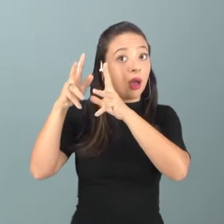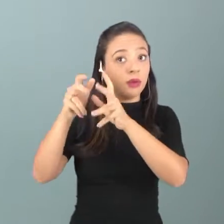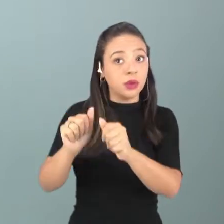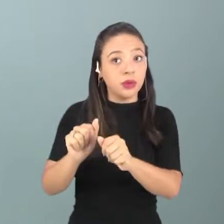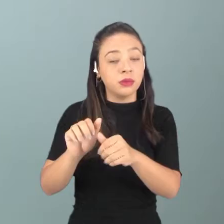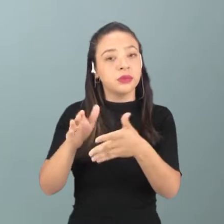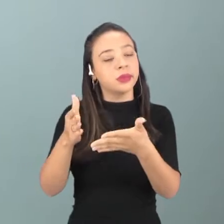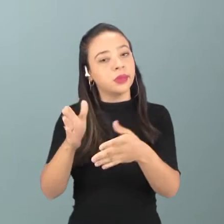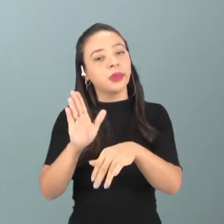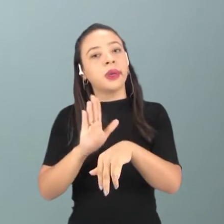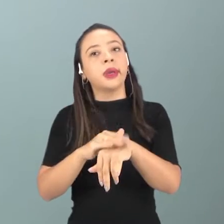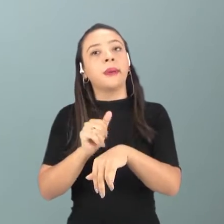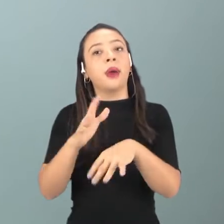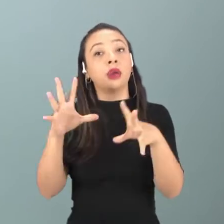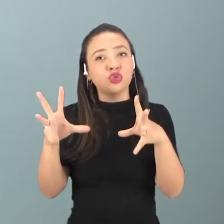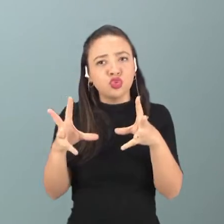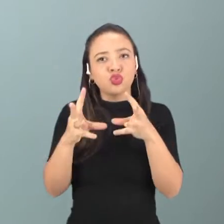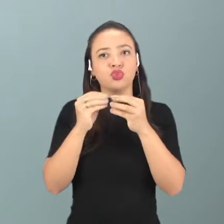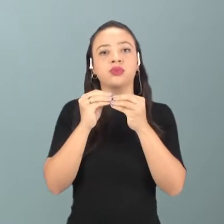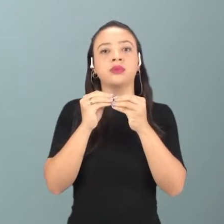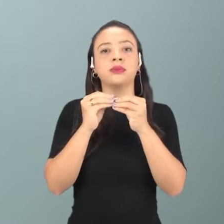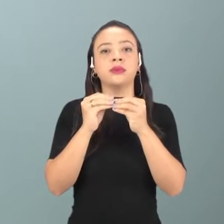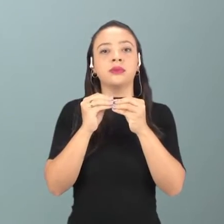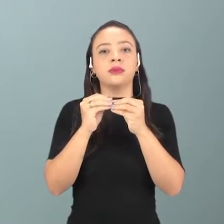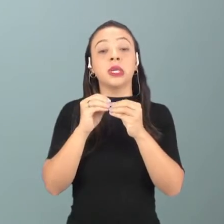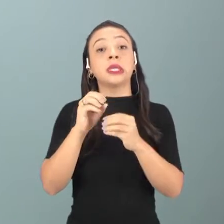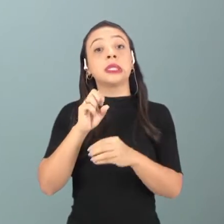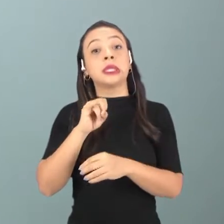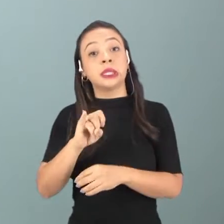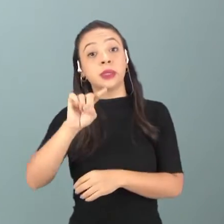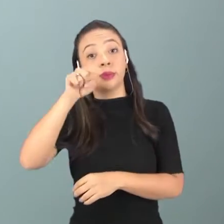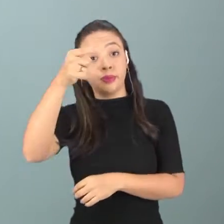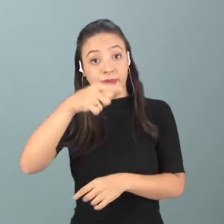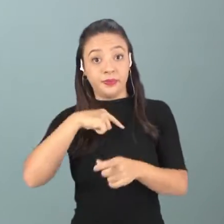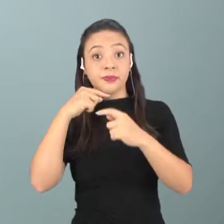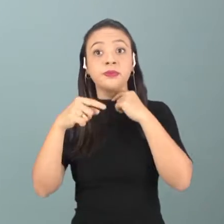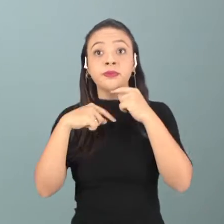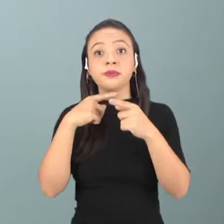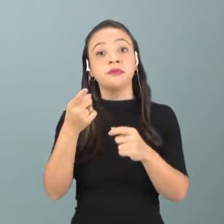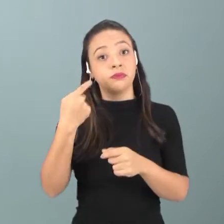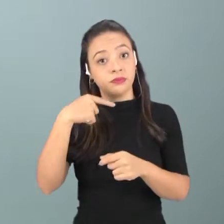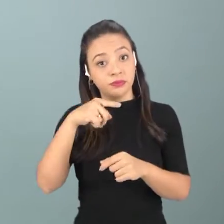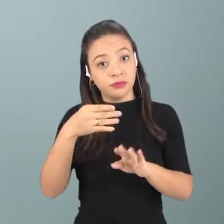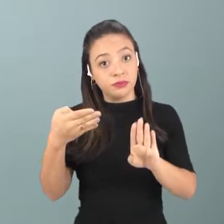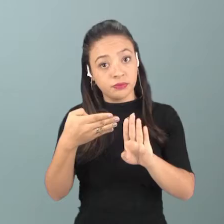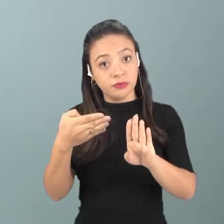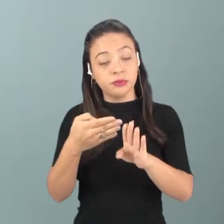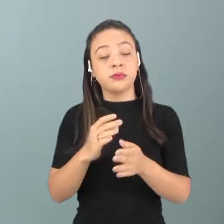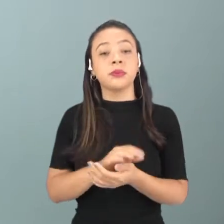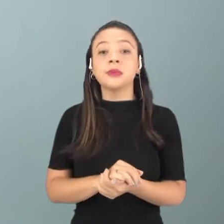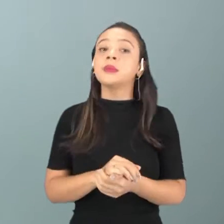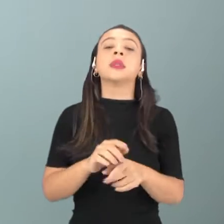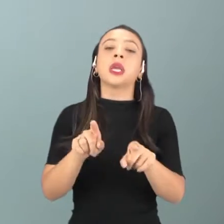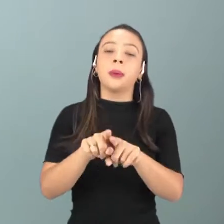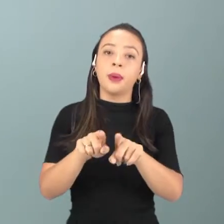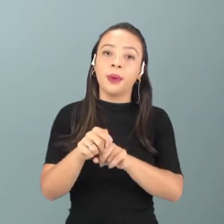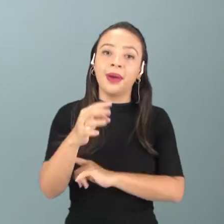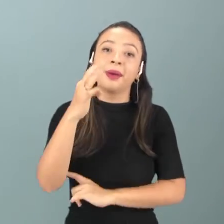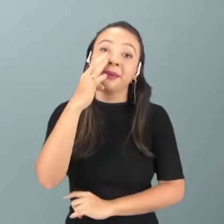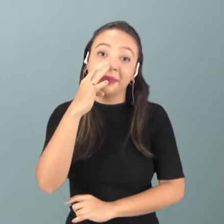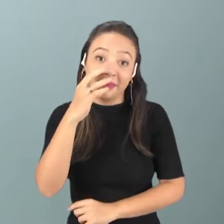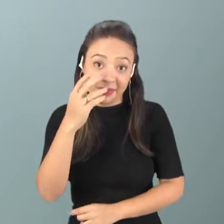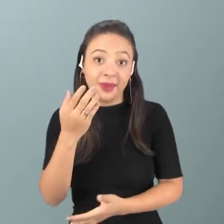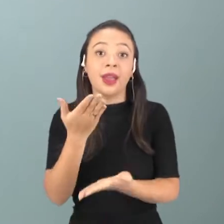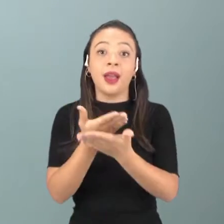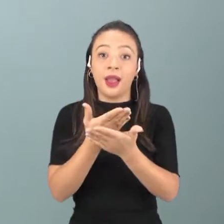uma coisa assim mais resumida. Se vocês depois tiverem mais dúvidas, vocês podem acessar novamente as nossas primeiras aulas lá no portal